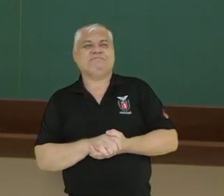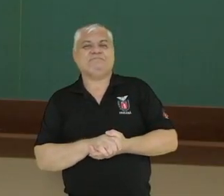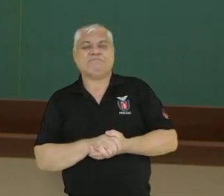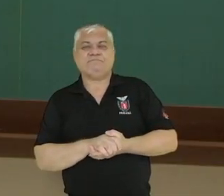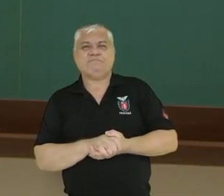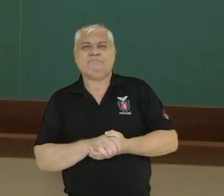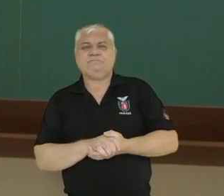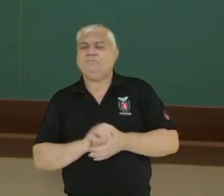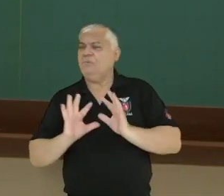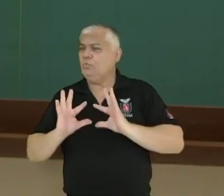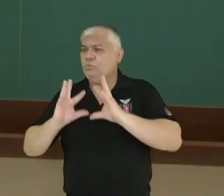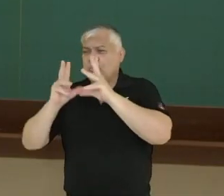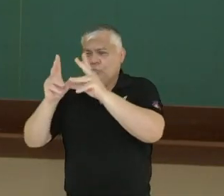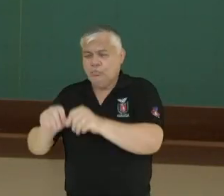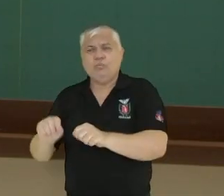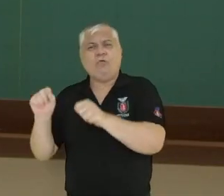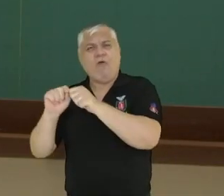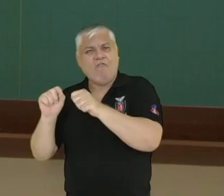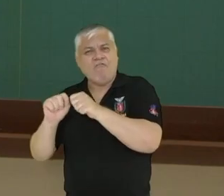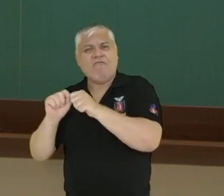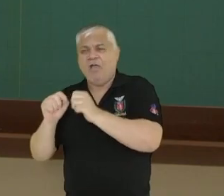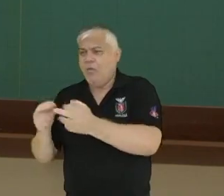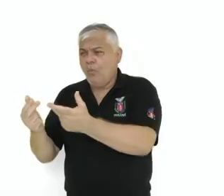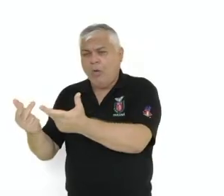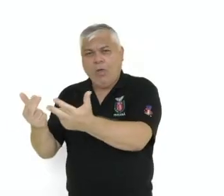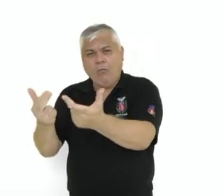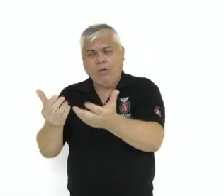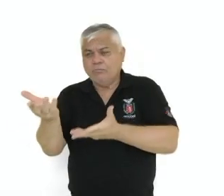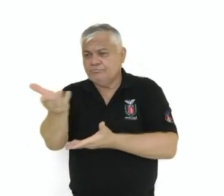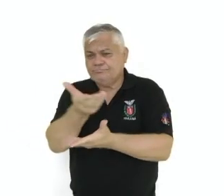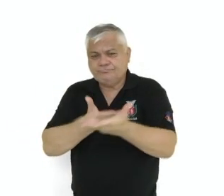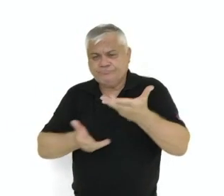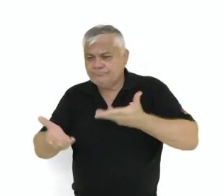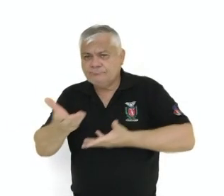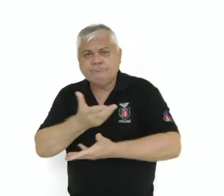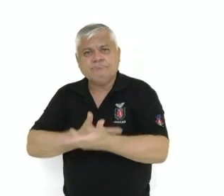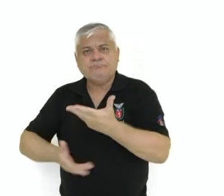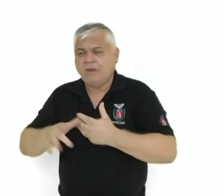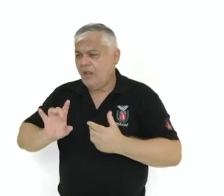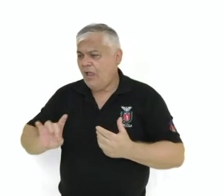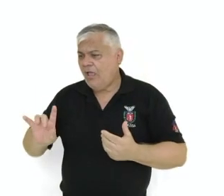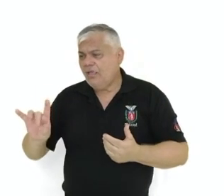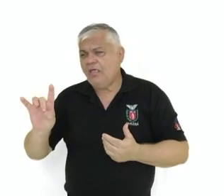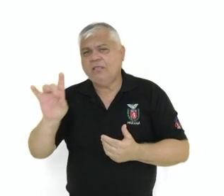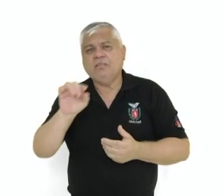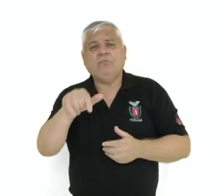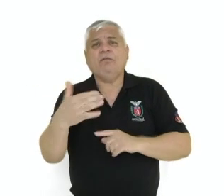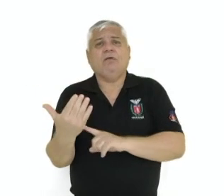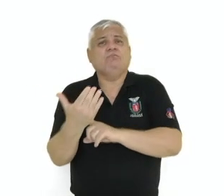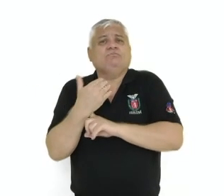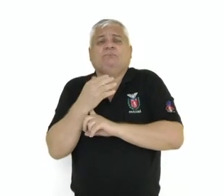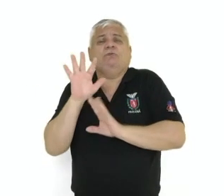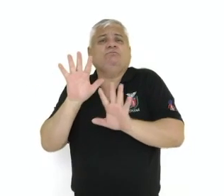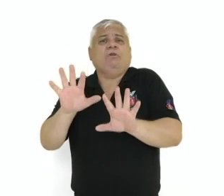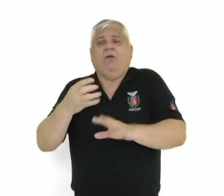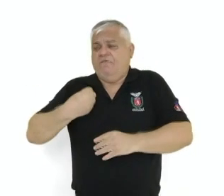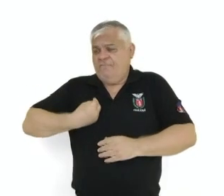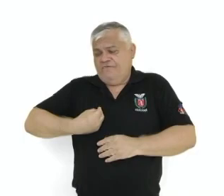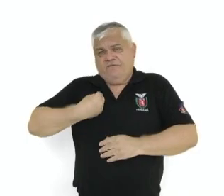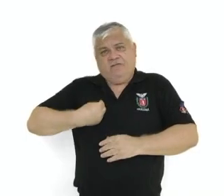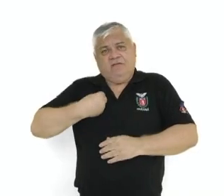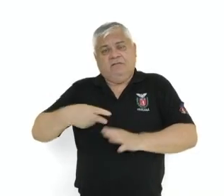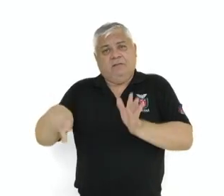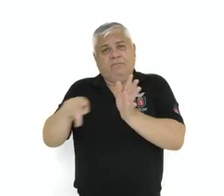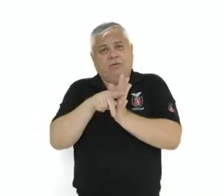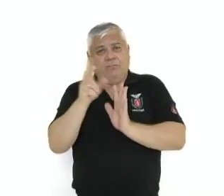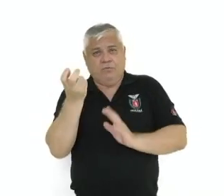Todos fazem quase de tudo e existe uma integração, então, do que é necessário para a sobrevivência. Então, o trabalho está agregado na cultura,